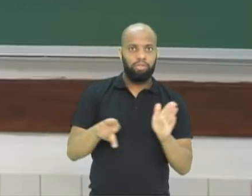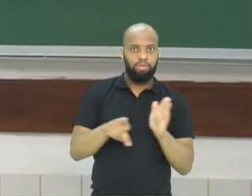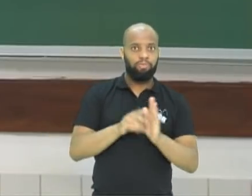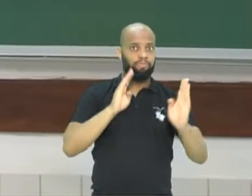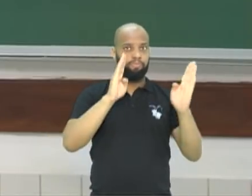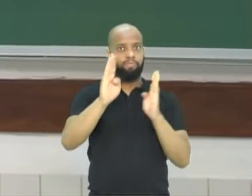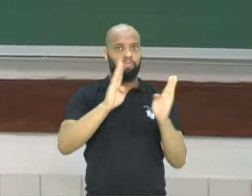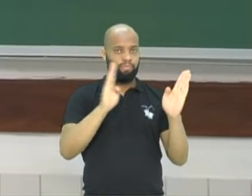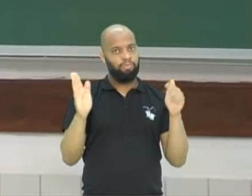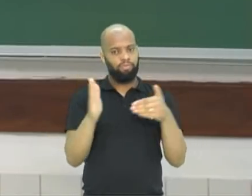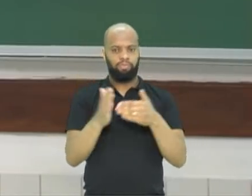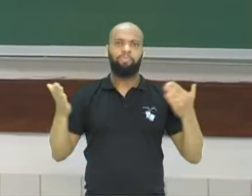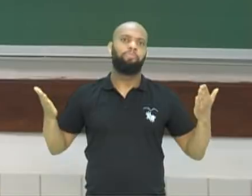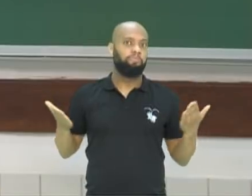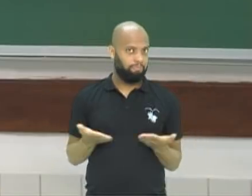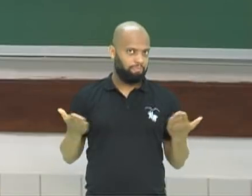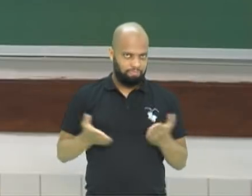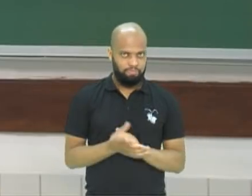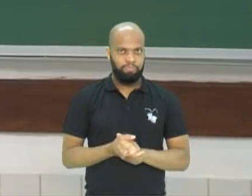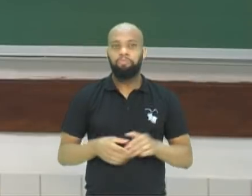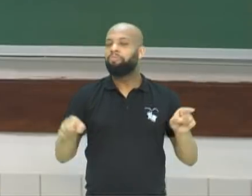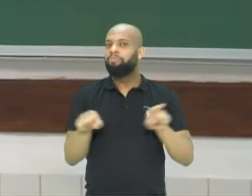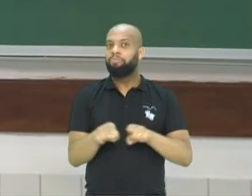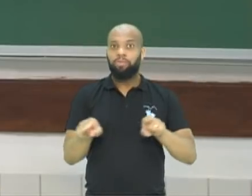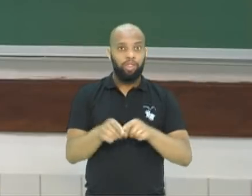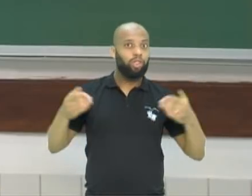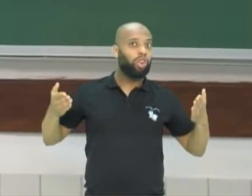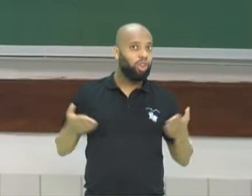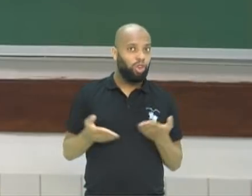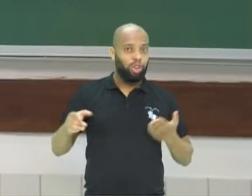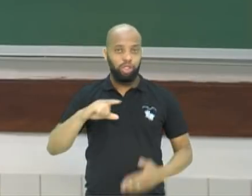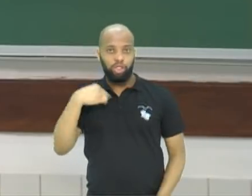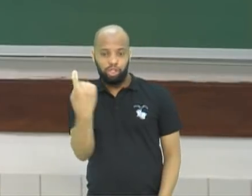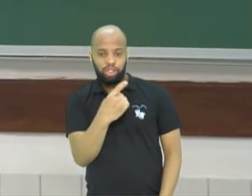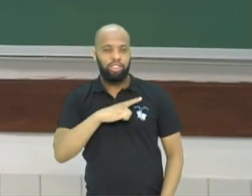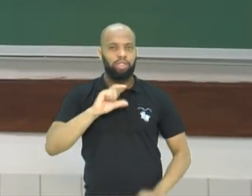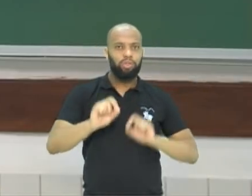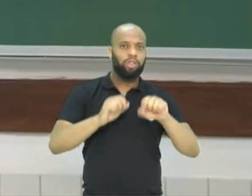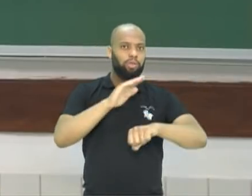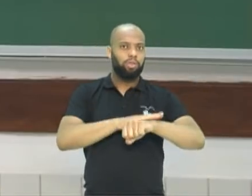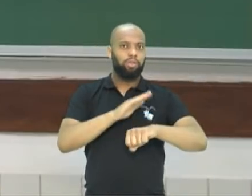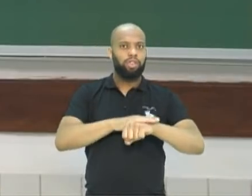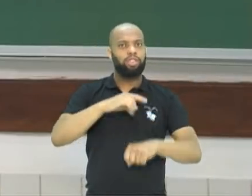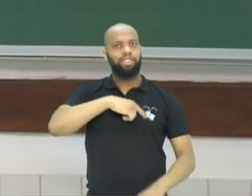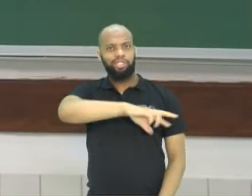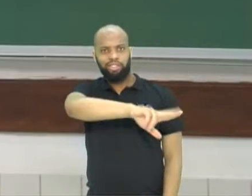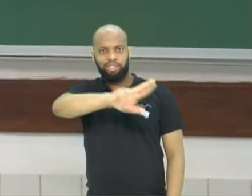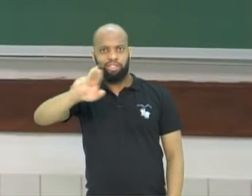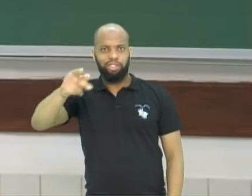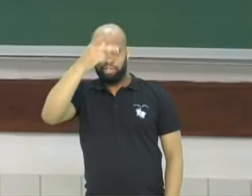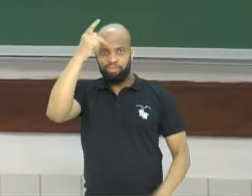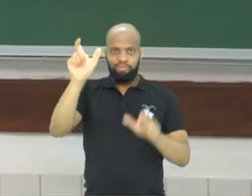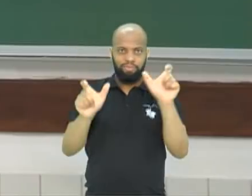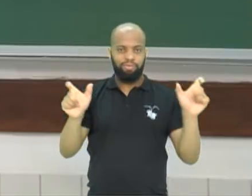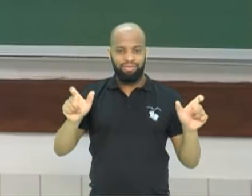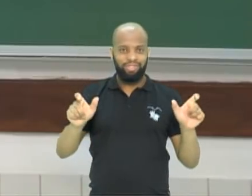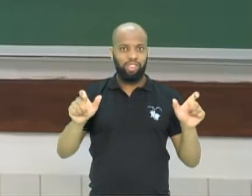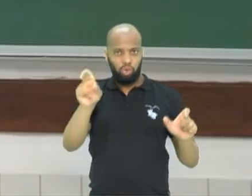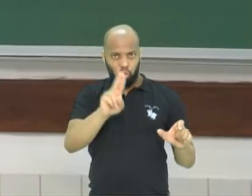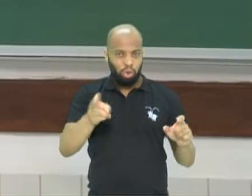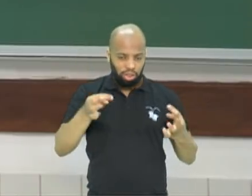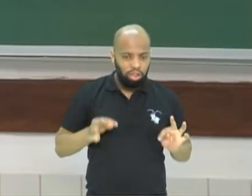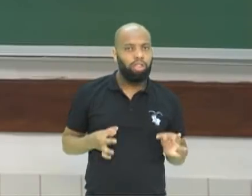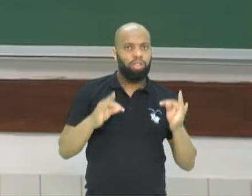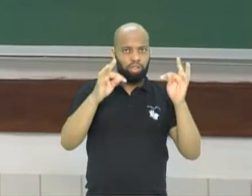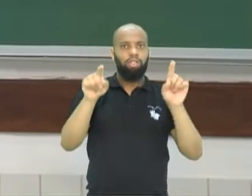tempos atuais. Lembrando que nós hoje estamos num momento de grande quantidade de tecnologias,